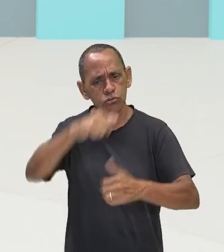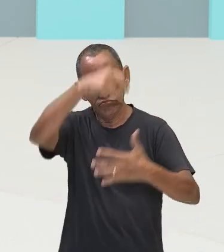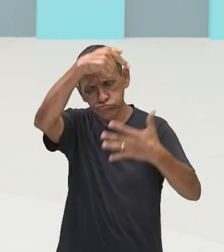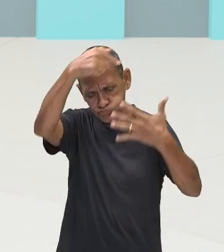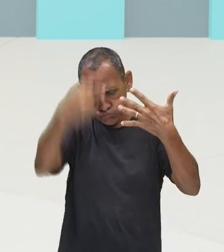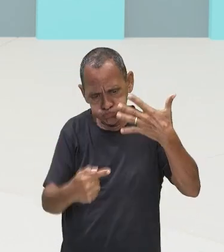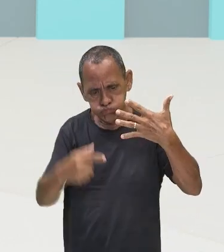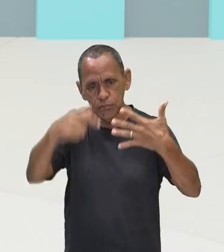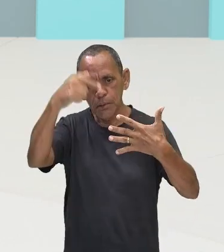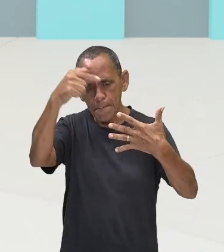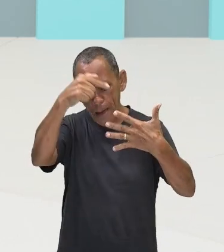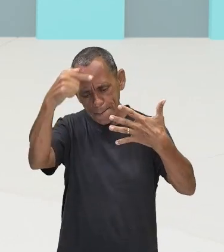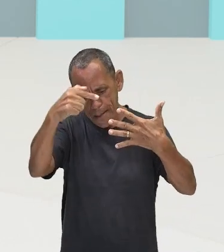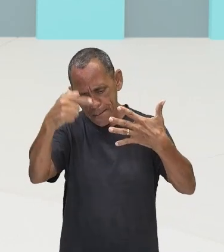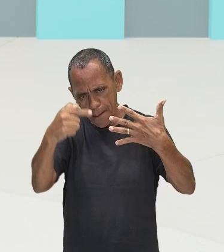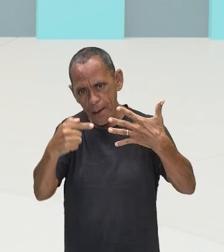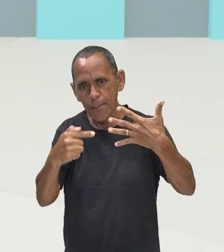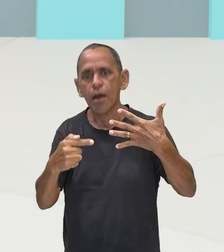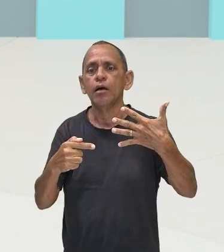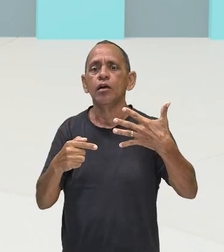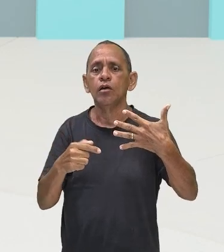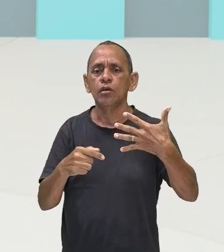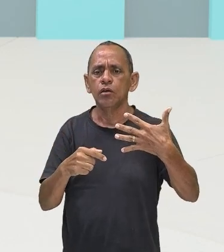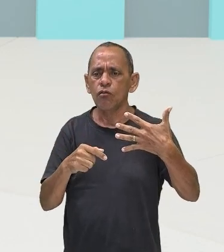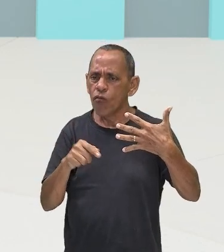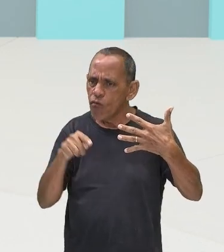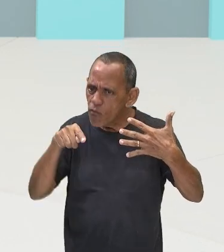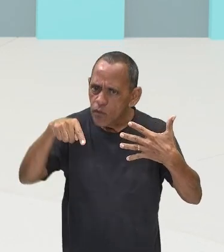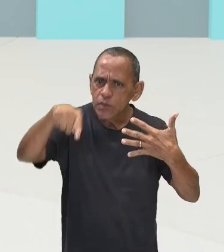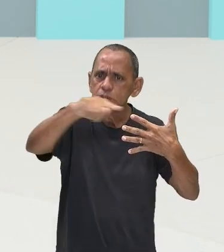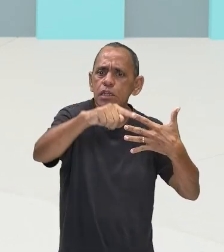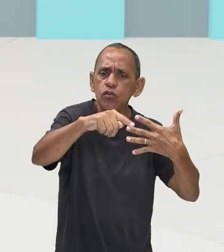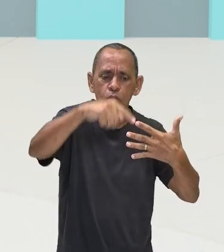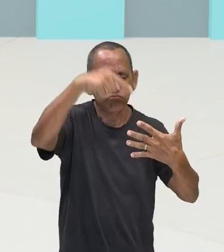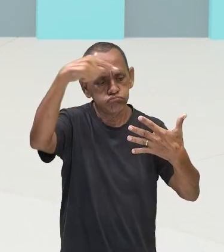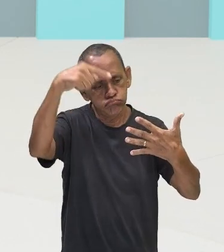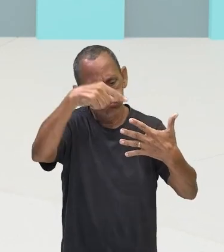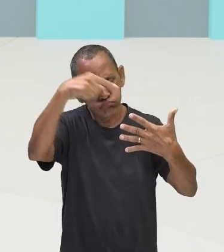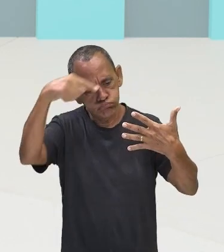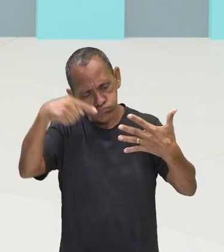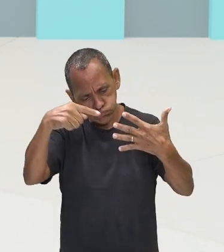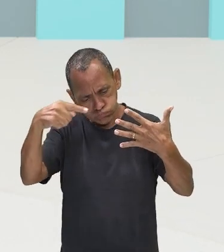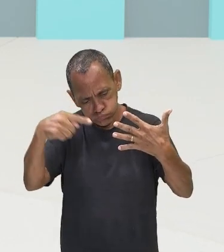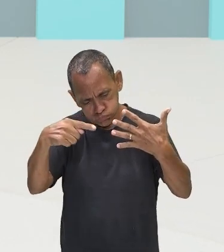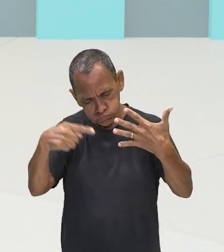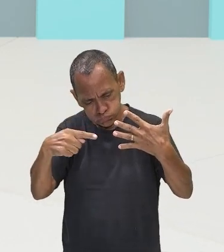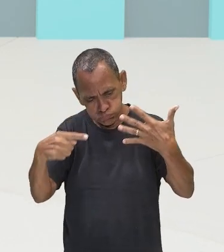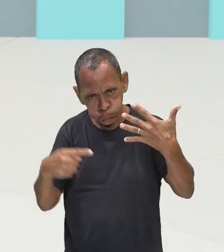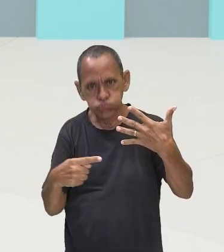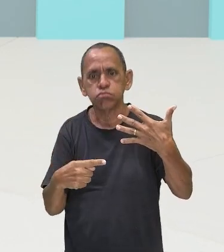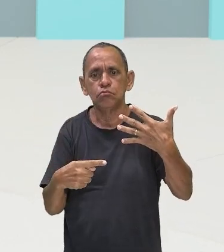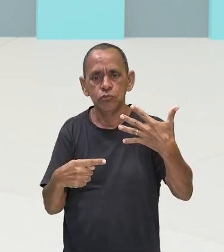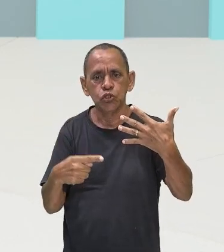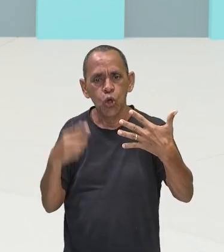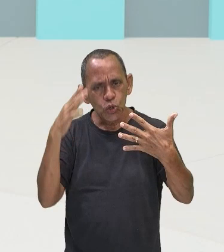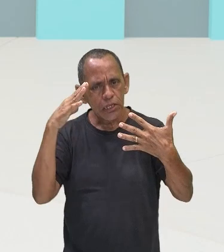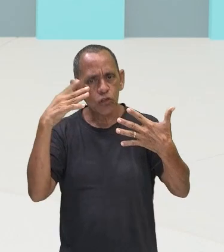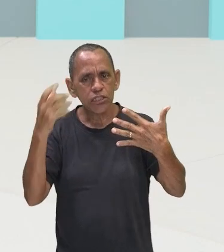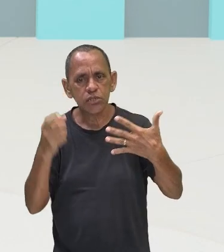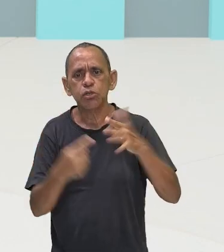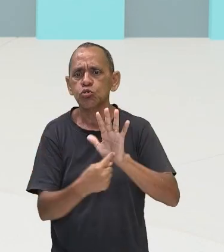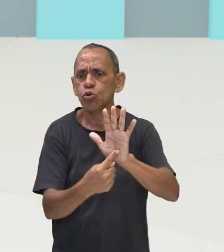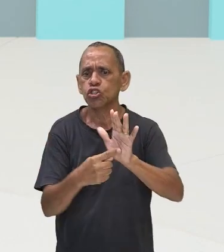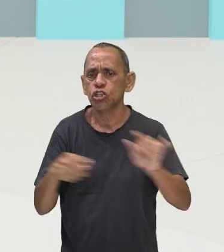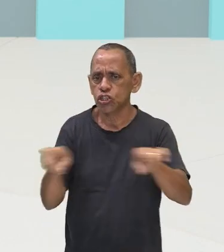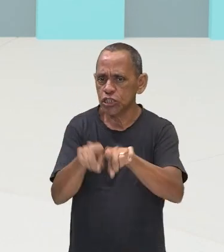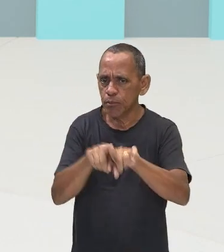política pública é a fulana de tal. Ou seja, você vai enumerando os fatores, vai enumerando as situações e aí você vai mostrando que,